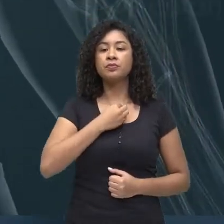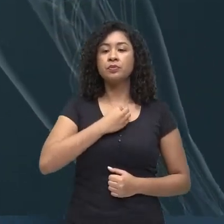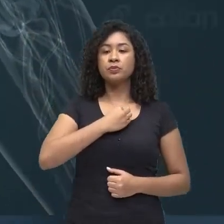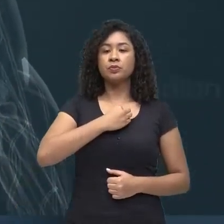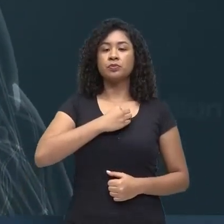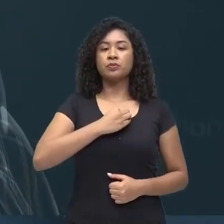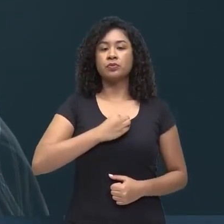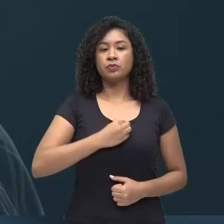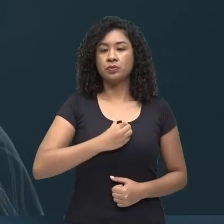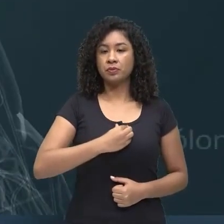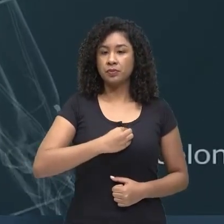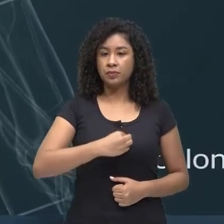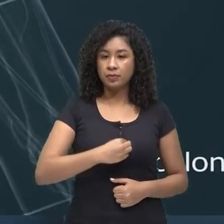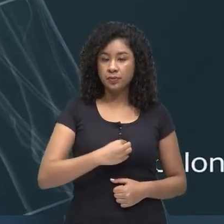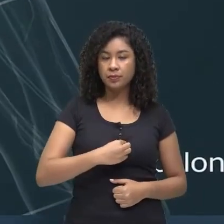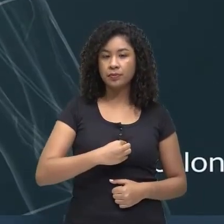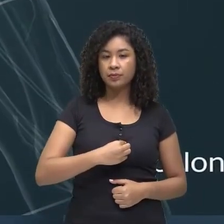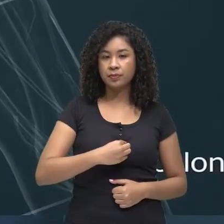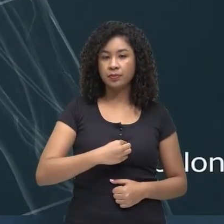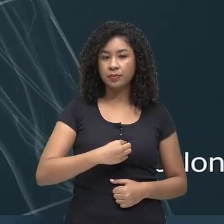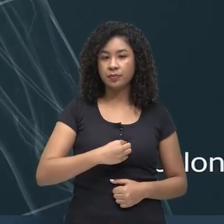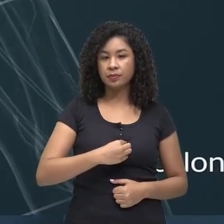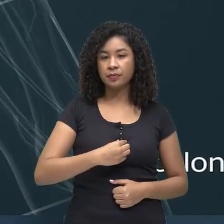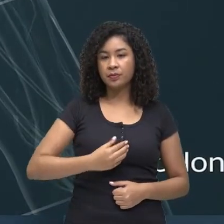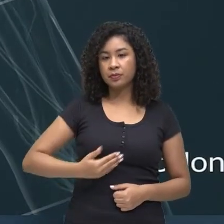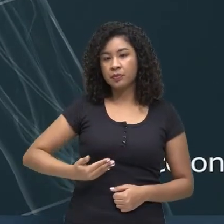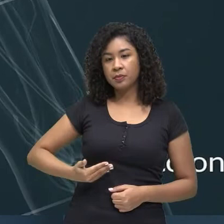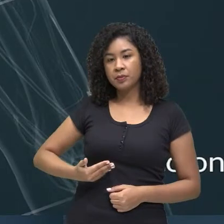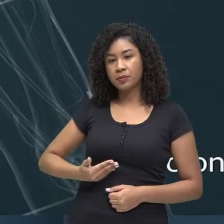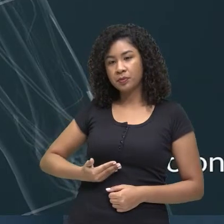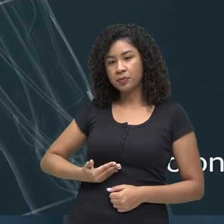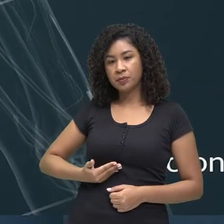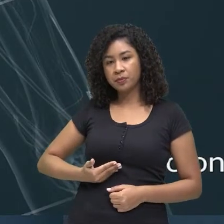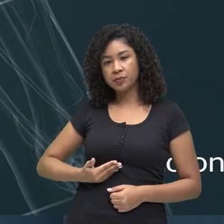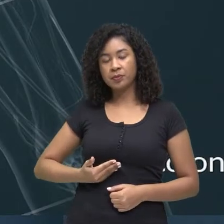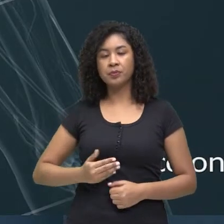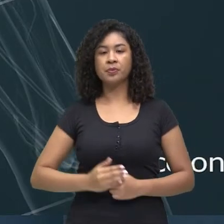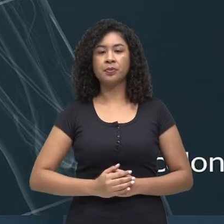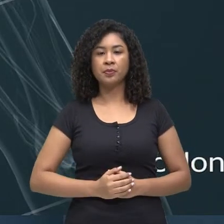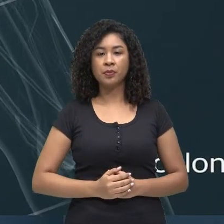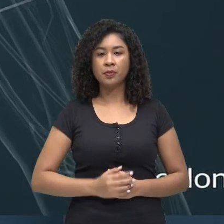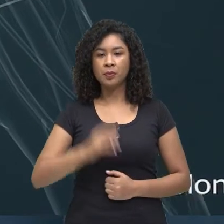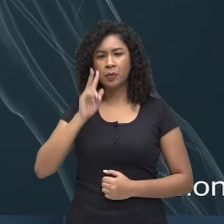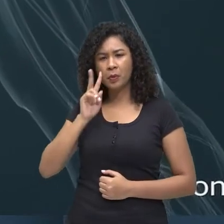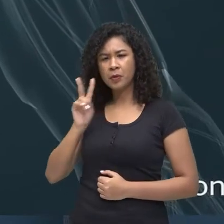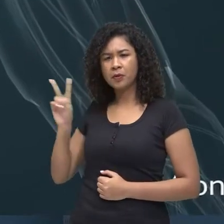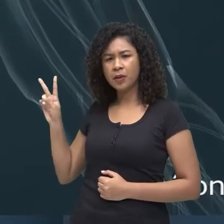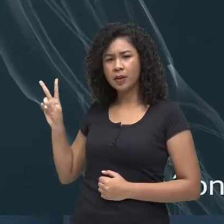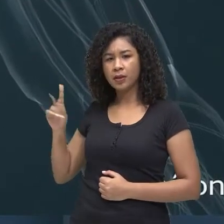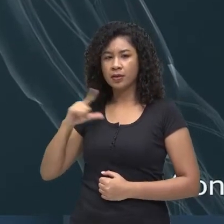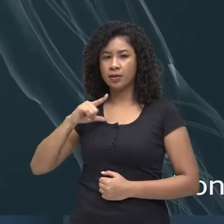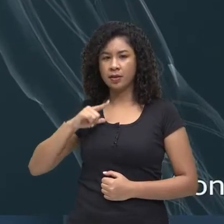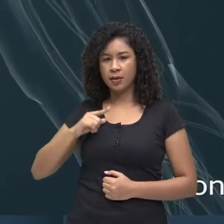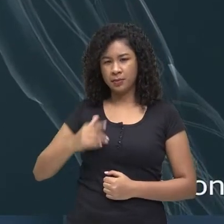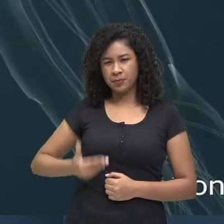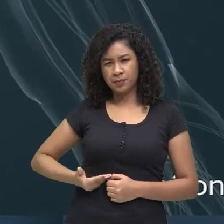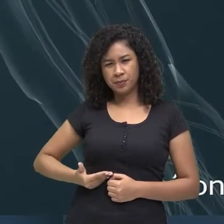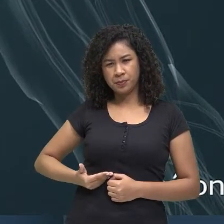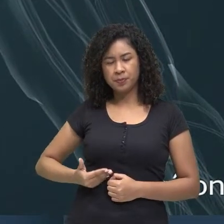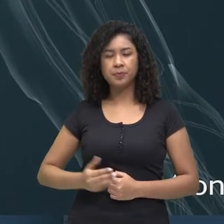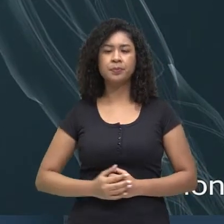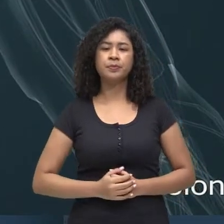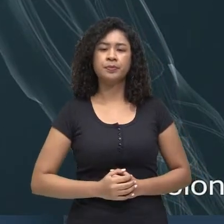O estômago está aqui atrás do fígado, vocês podem observar que o fígado ele é bem grande e ele fica na frente, né,